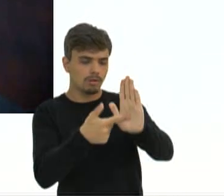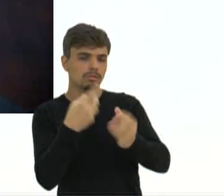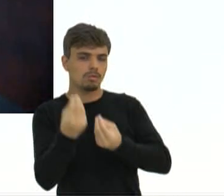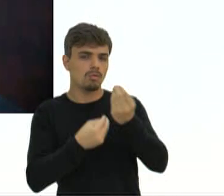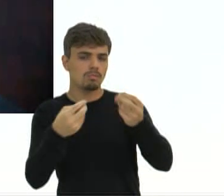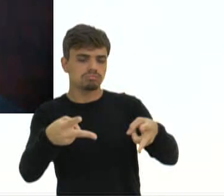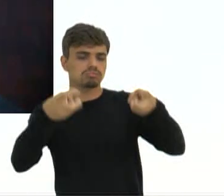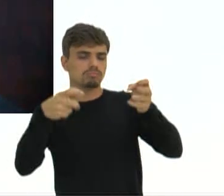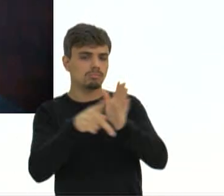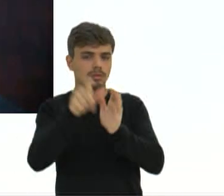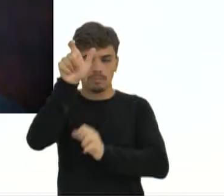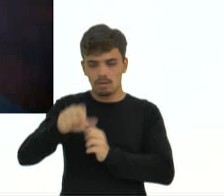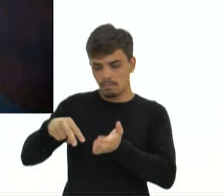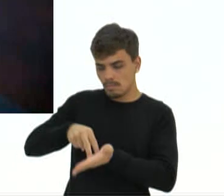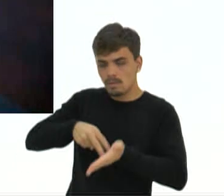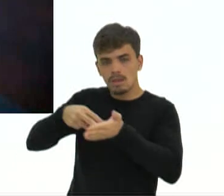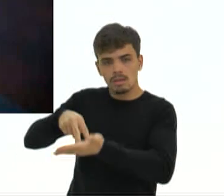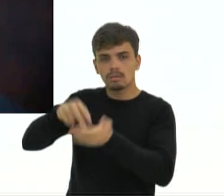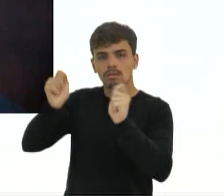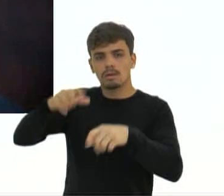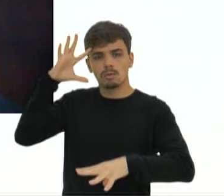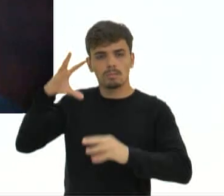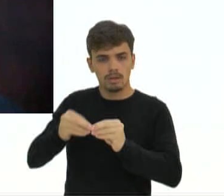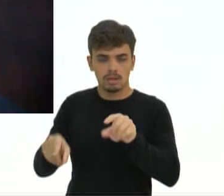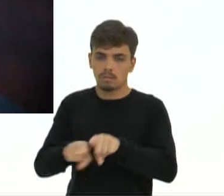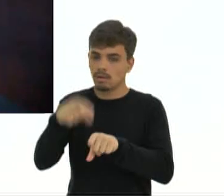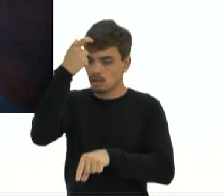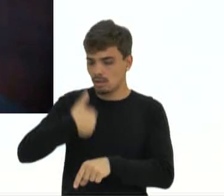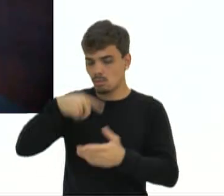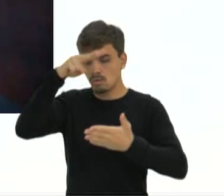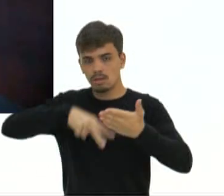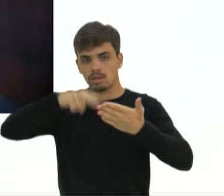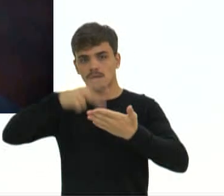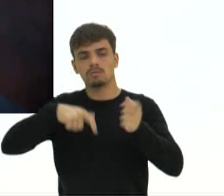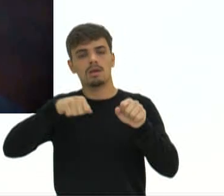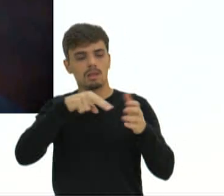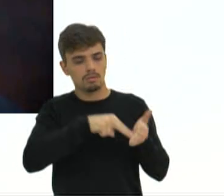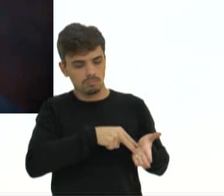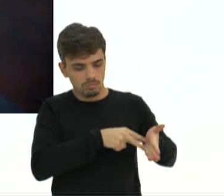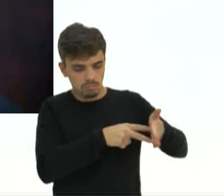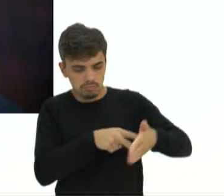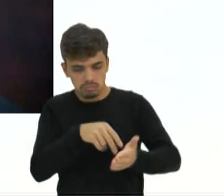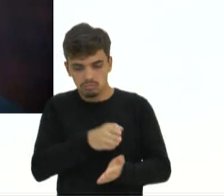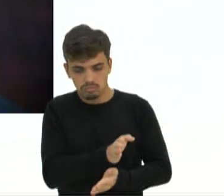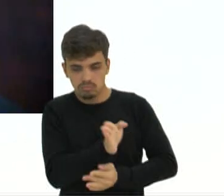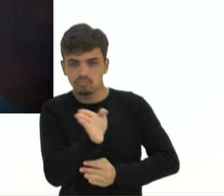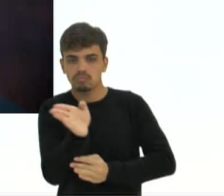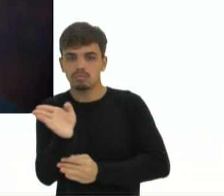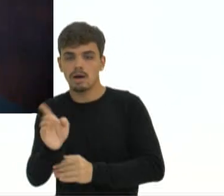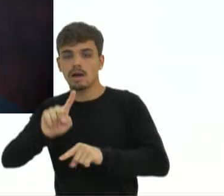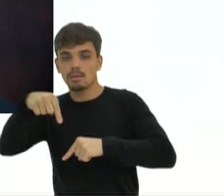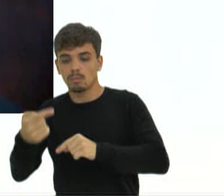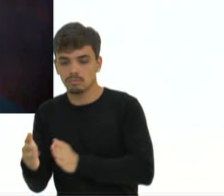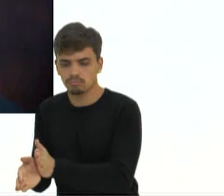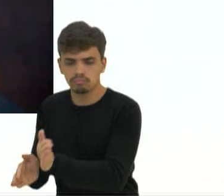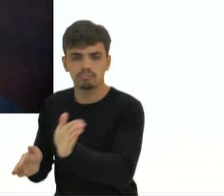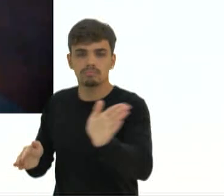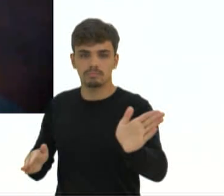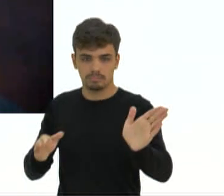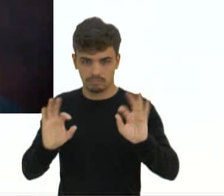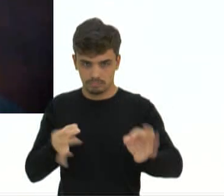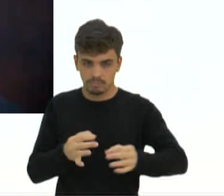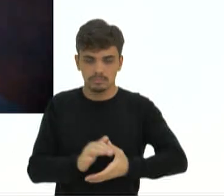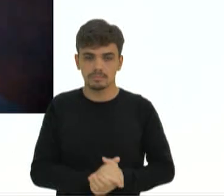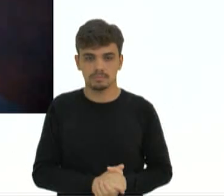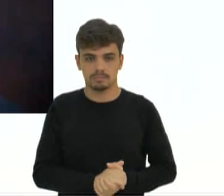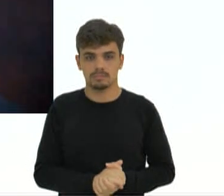de vista dele, então eu consigo entender, eu como leitor, que ele está virando à esquerda, depois ele está virando à direita,